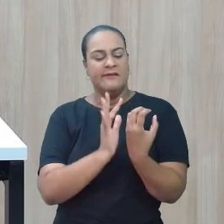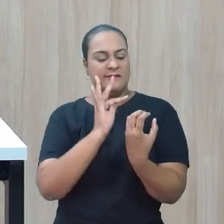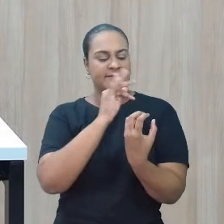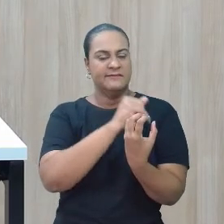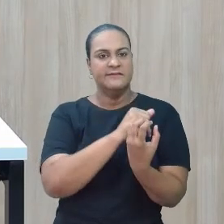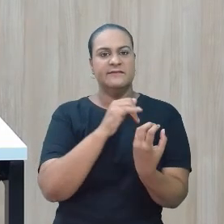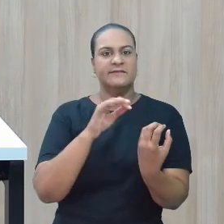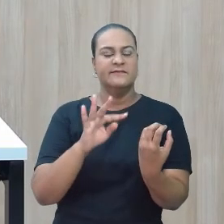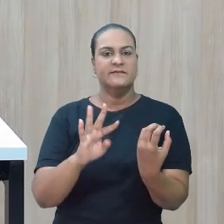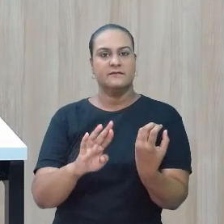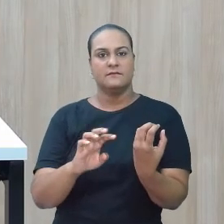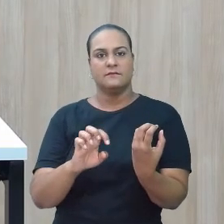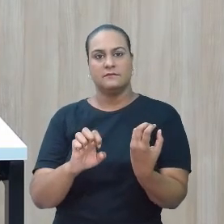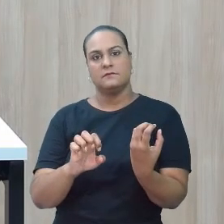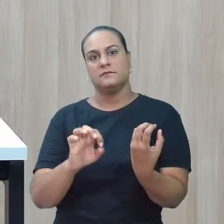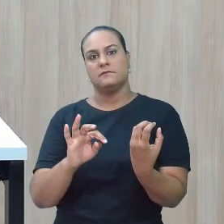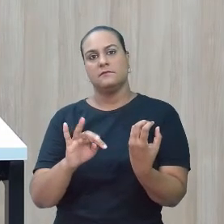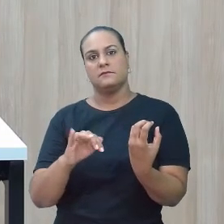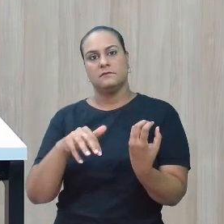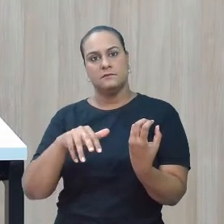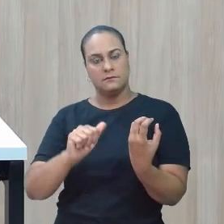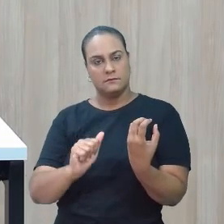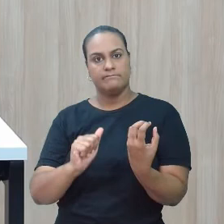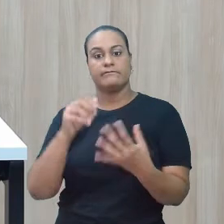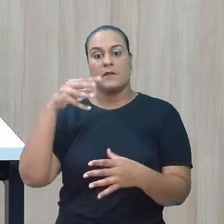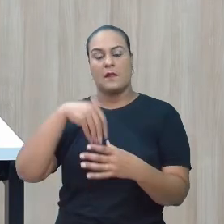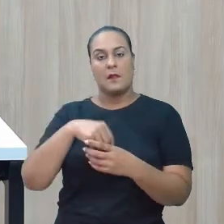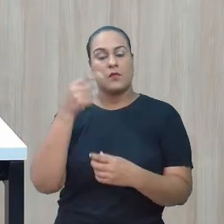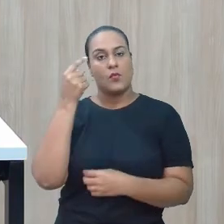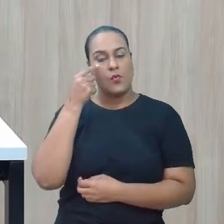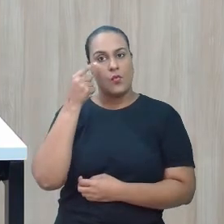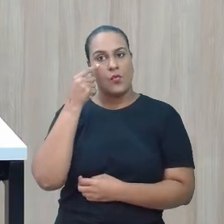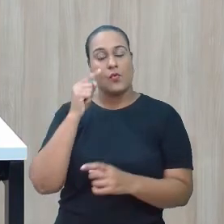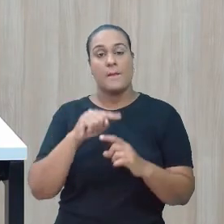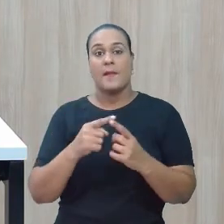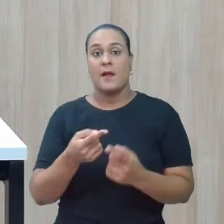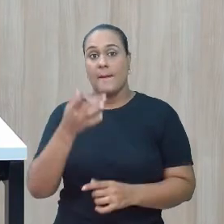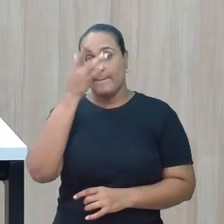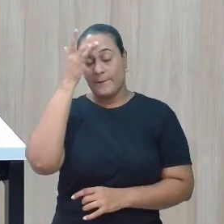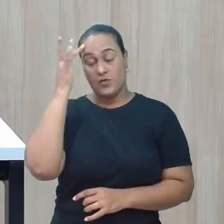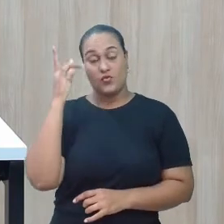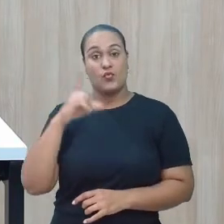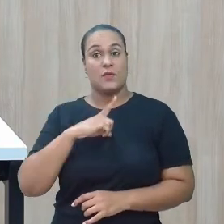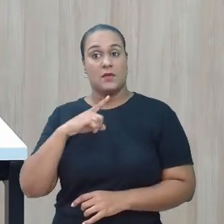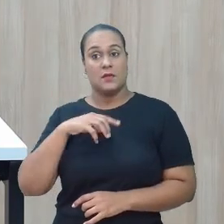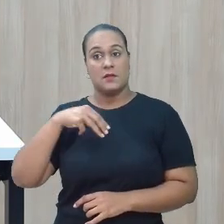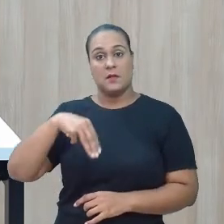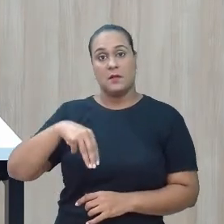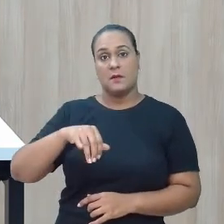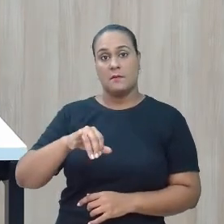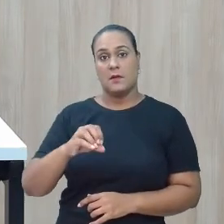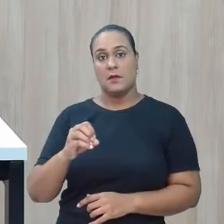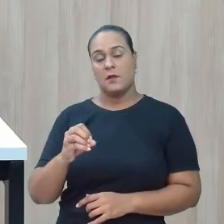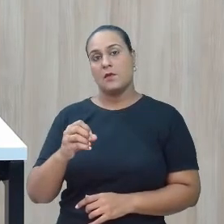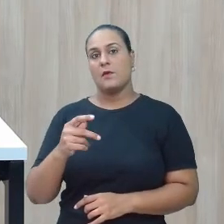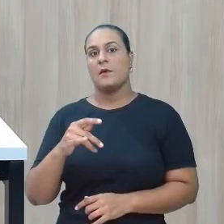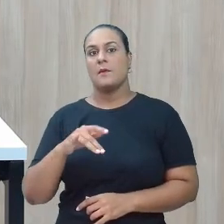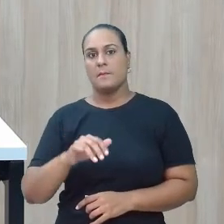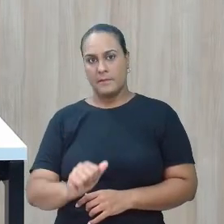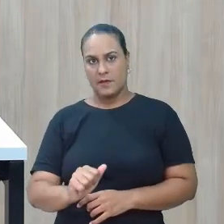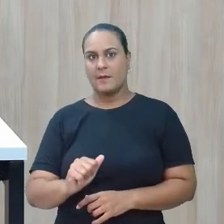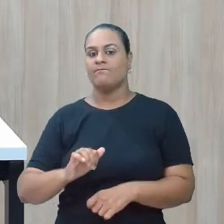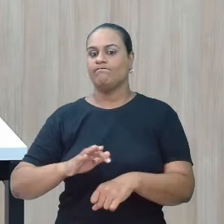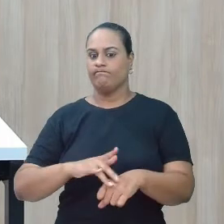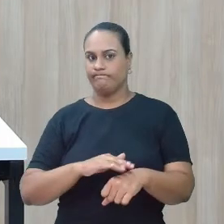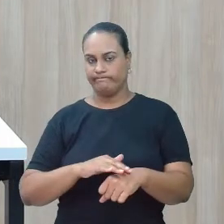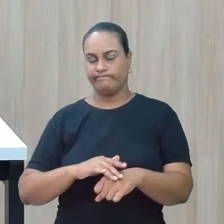aí da camada da retina, ou seja, na parte interna do olho. Só que essa pessoa que tem esse probleminha, que é